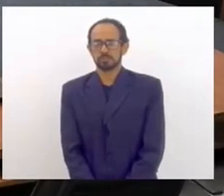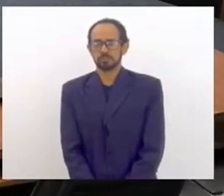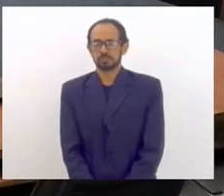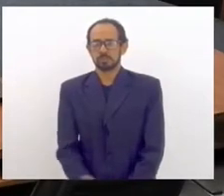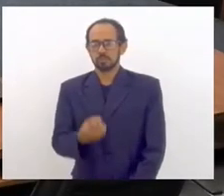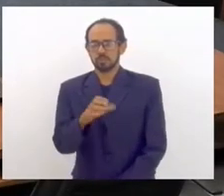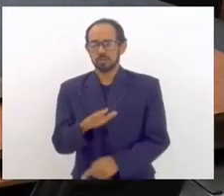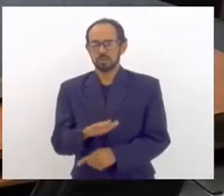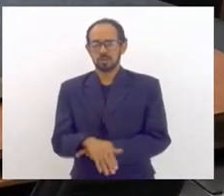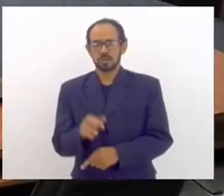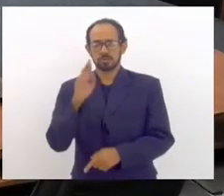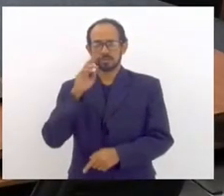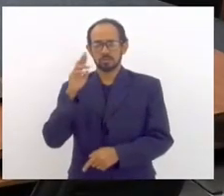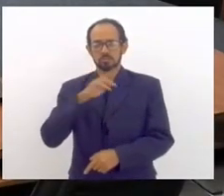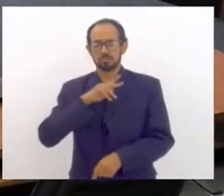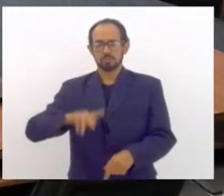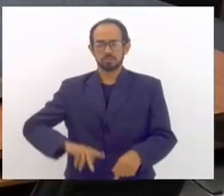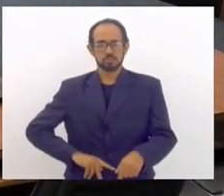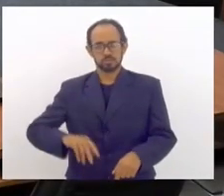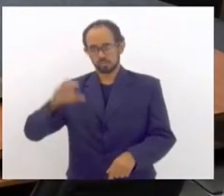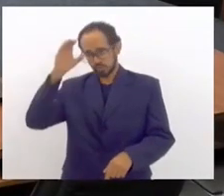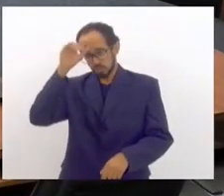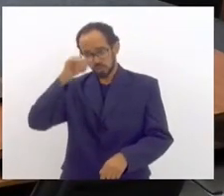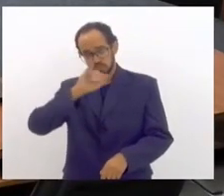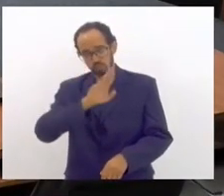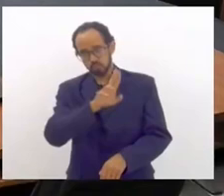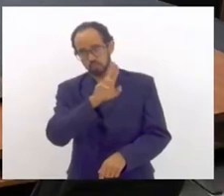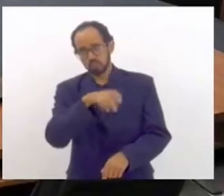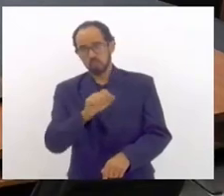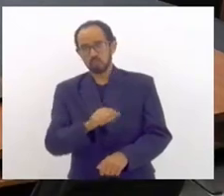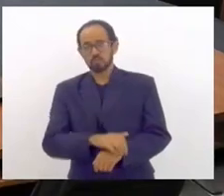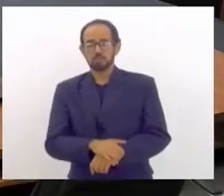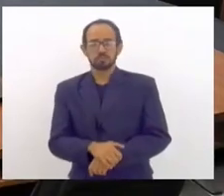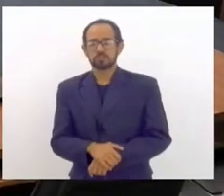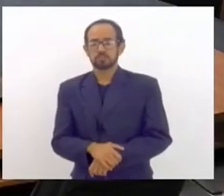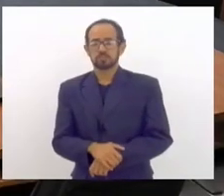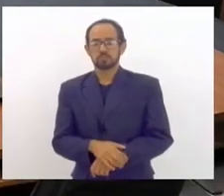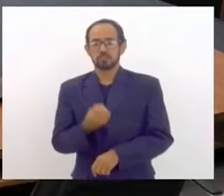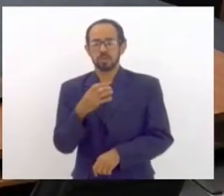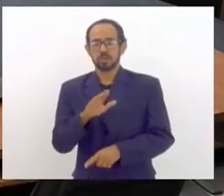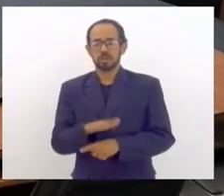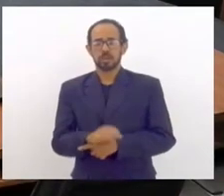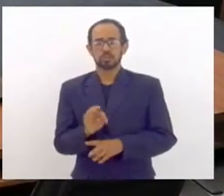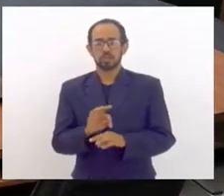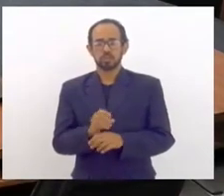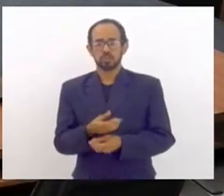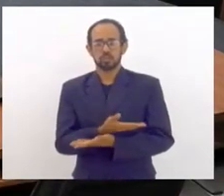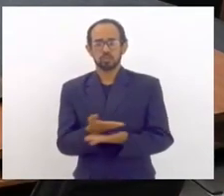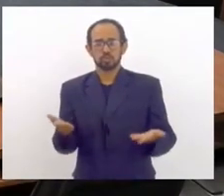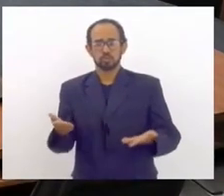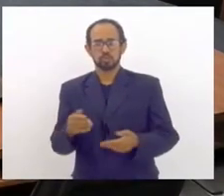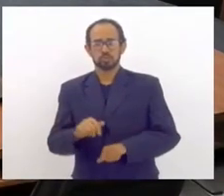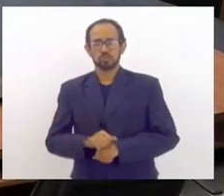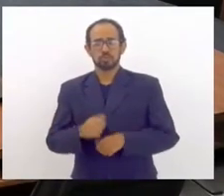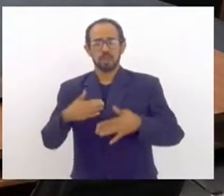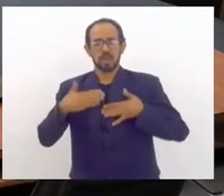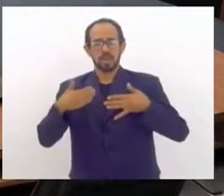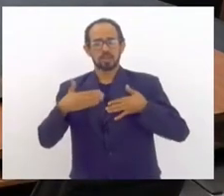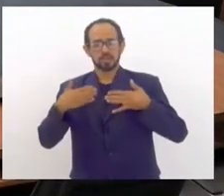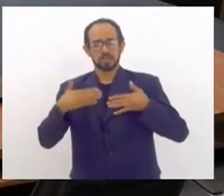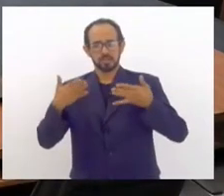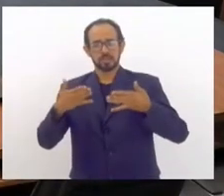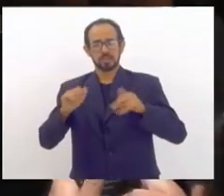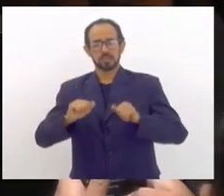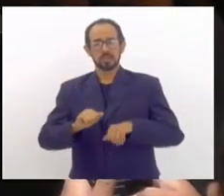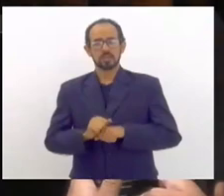Boa tarde, senhora presidente. Boa tarde a todos os eleitores, todos os amigos. Com alegria muito grande que